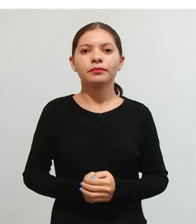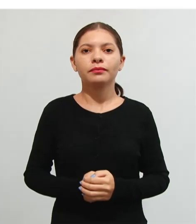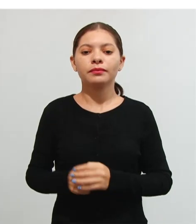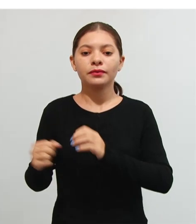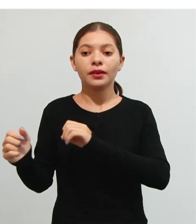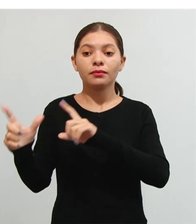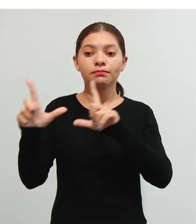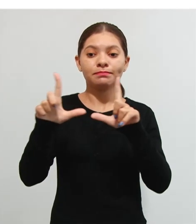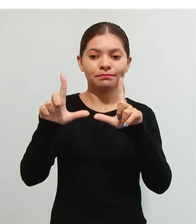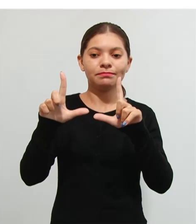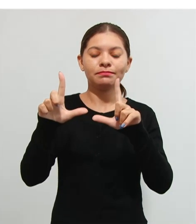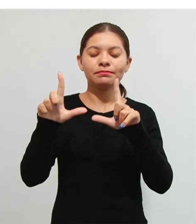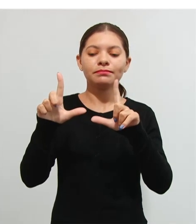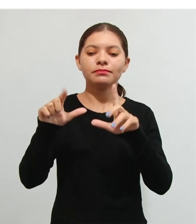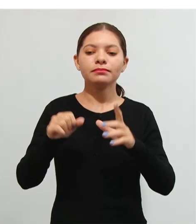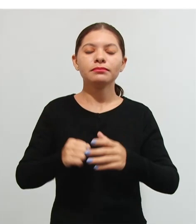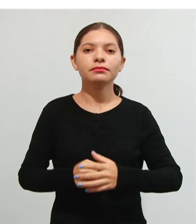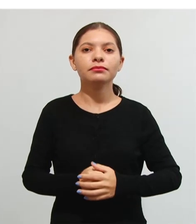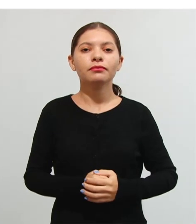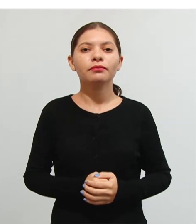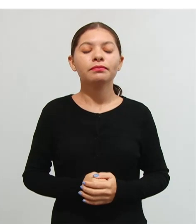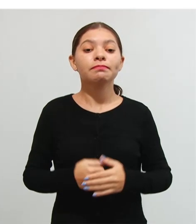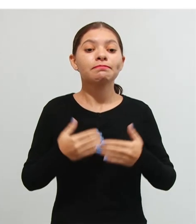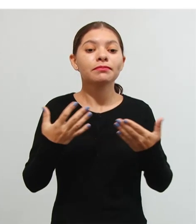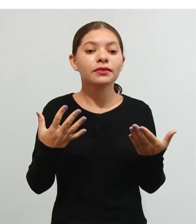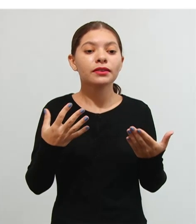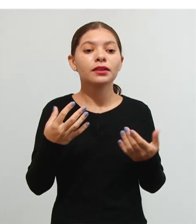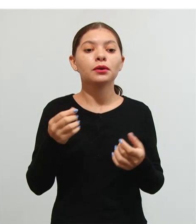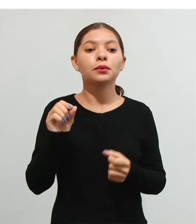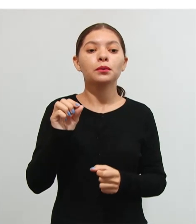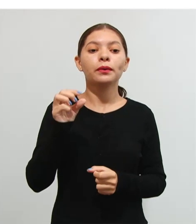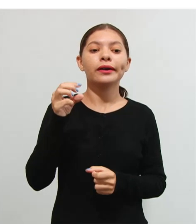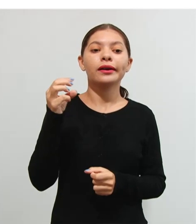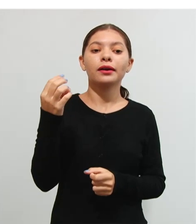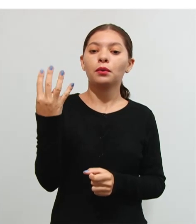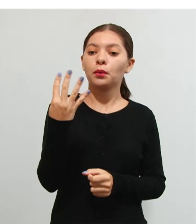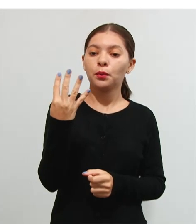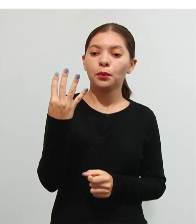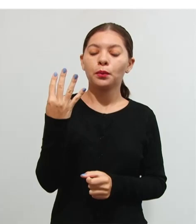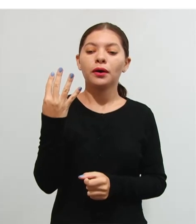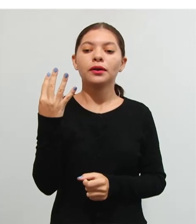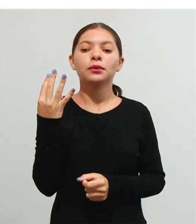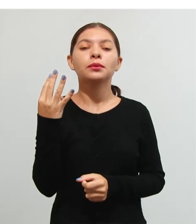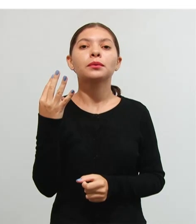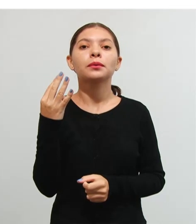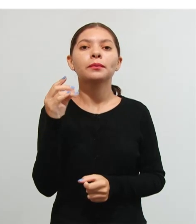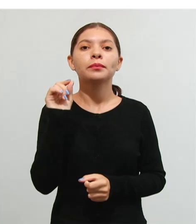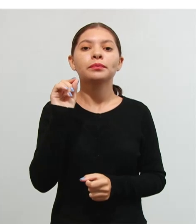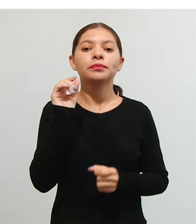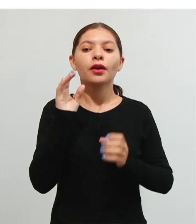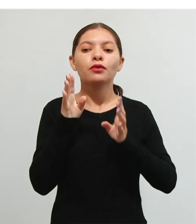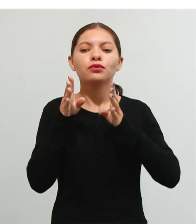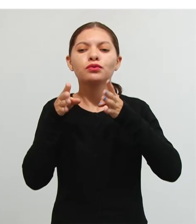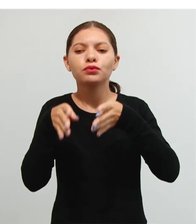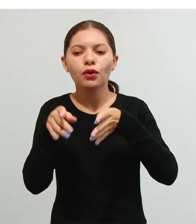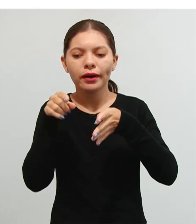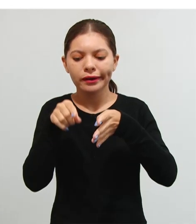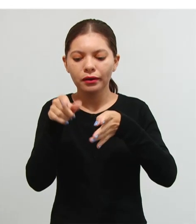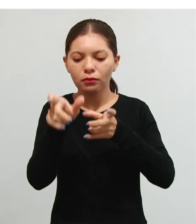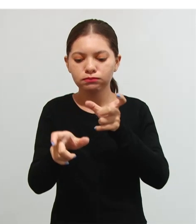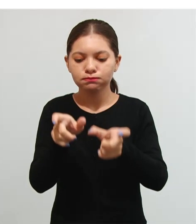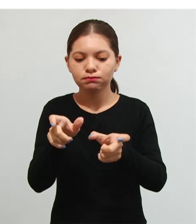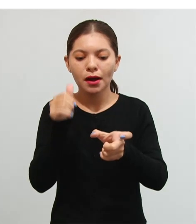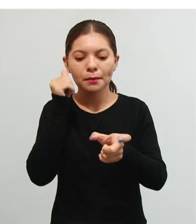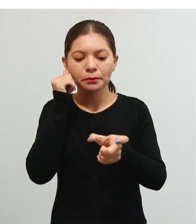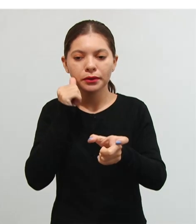nessa informação. Então, a síndrome de Rett acomete principalmente meninas que, após o primeiro ano de vida de